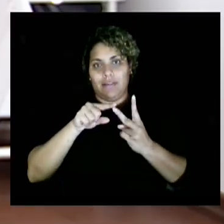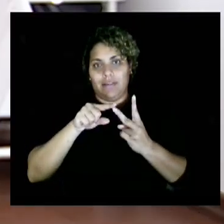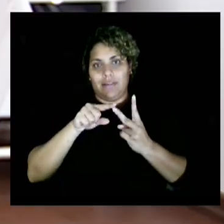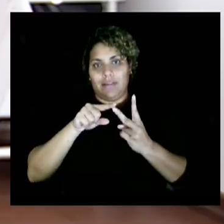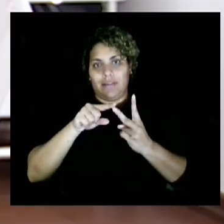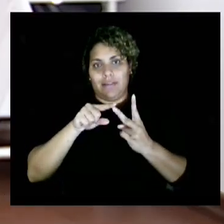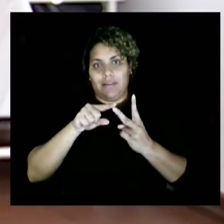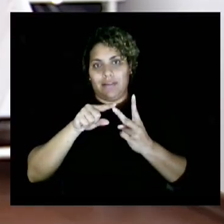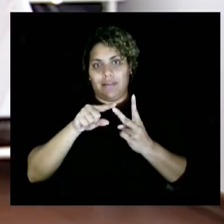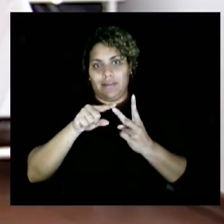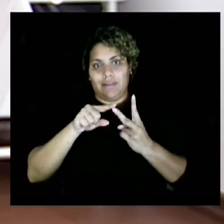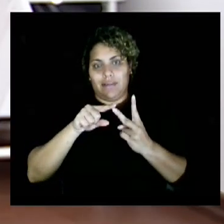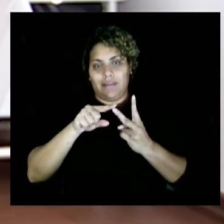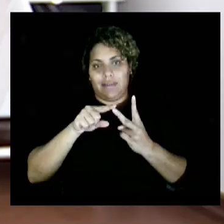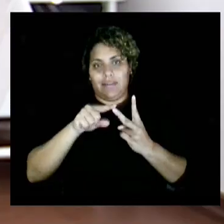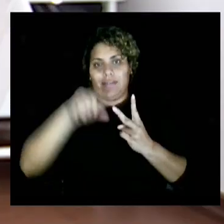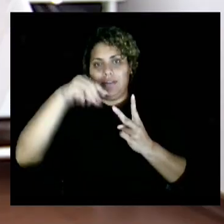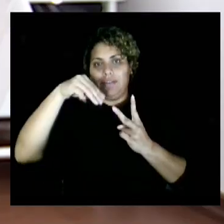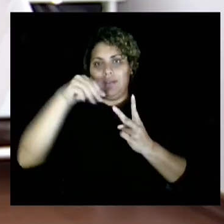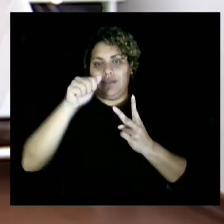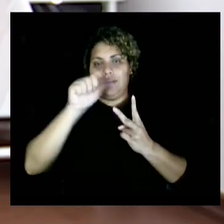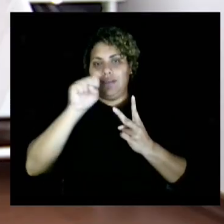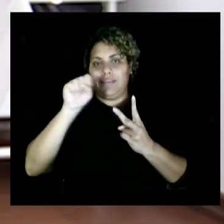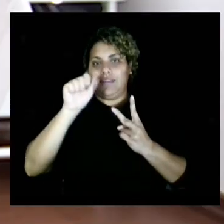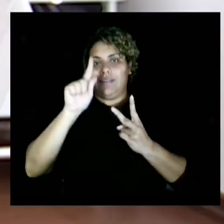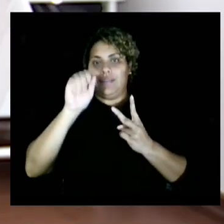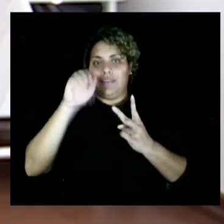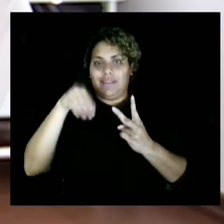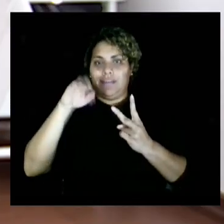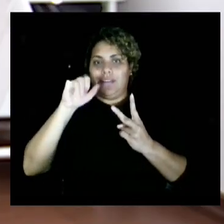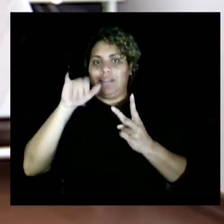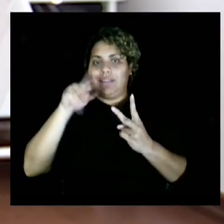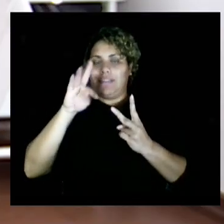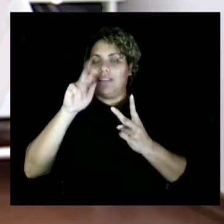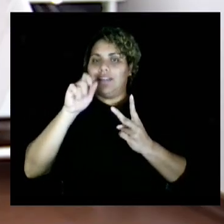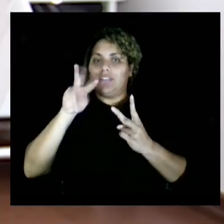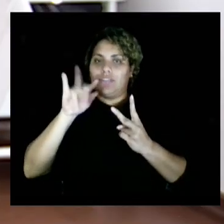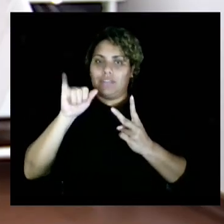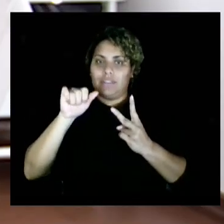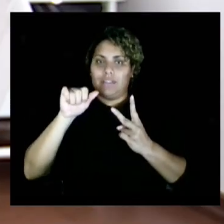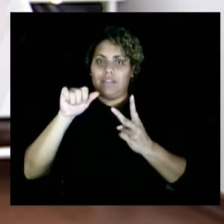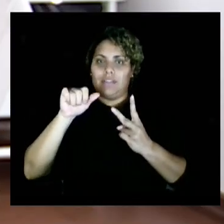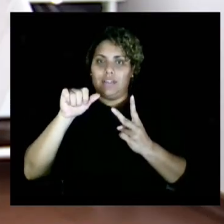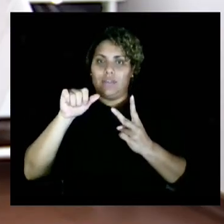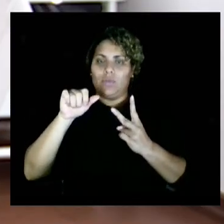massagem integrativas. Ah, massagem... massoterapia integrativa? Não,